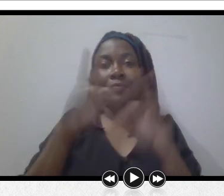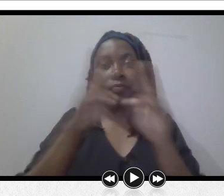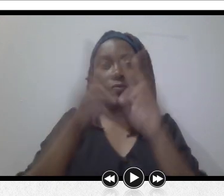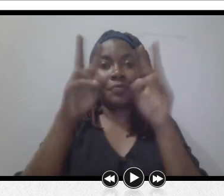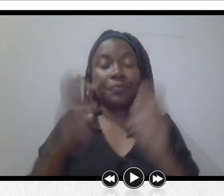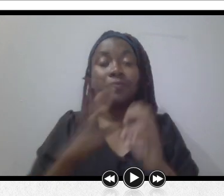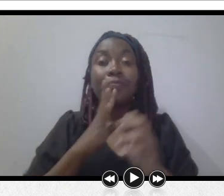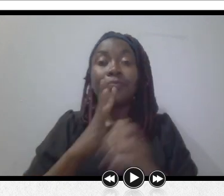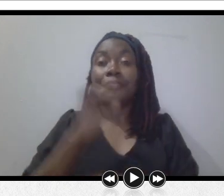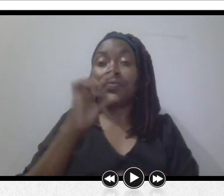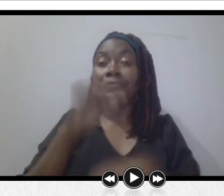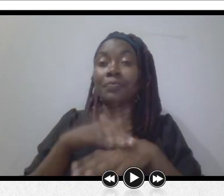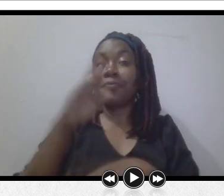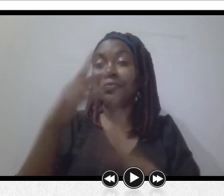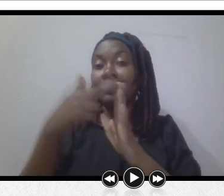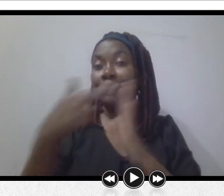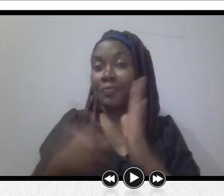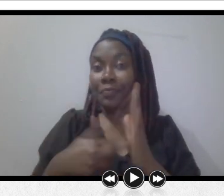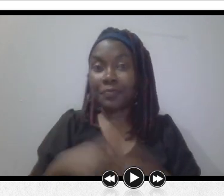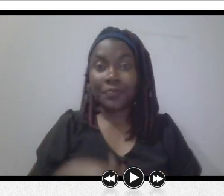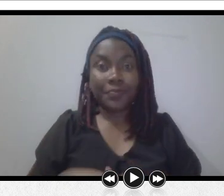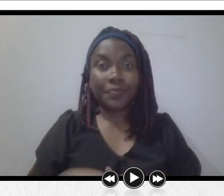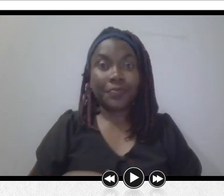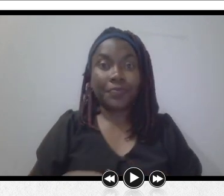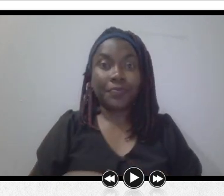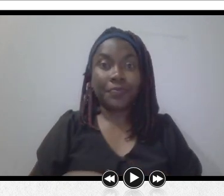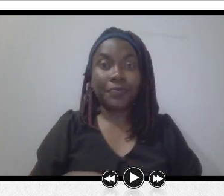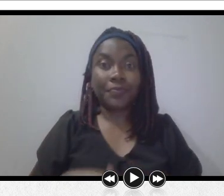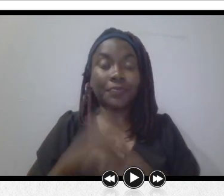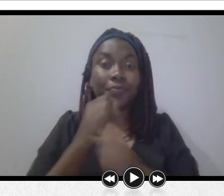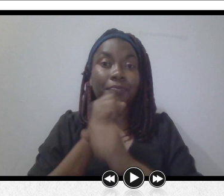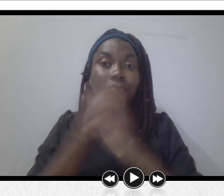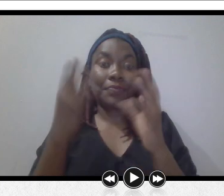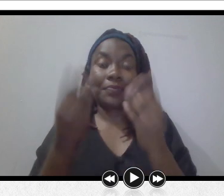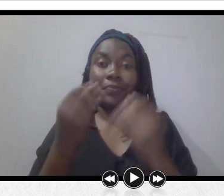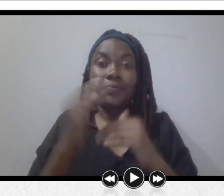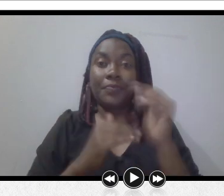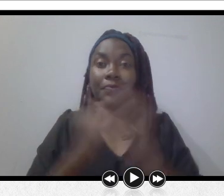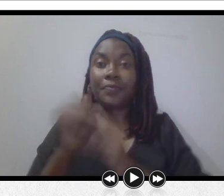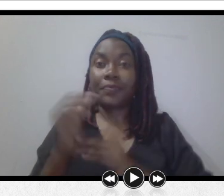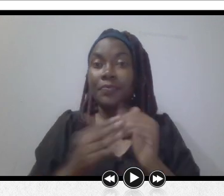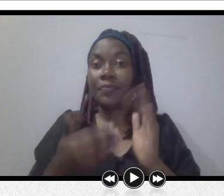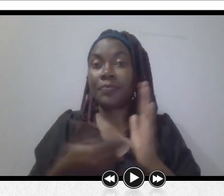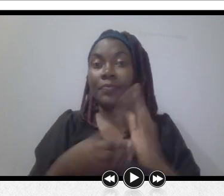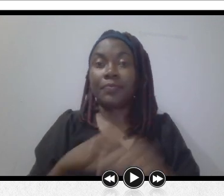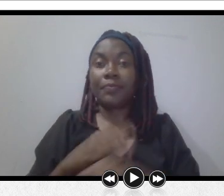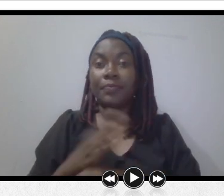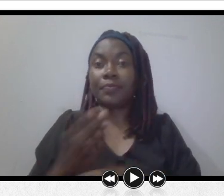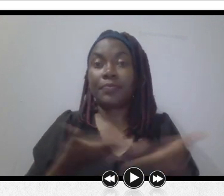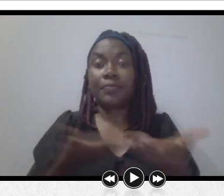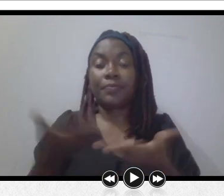assunto e conhecer um pouco mais da regulação. Já que a regulação, em uma perspectiva bastante técnica, né, ela traz uma relação